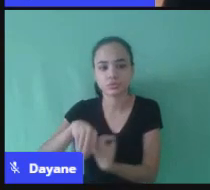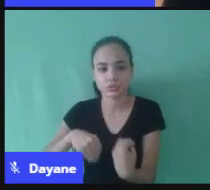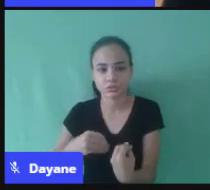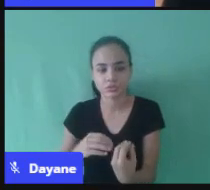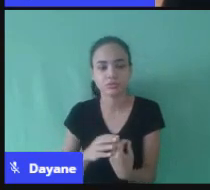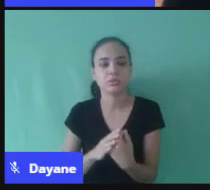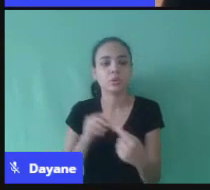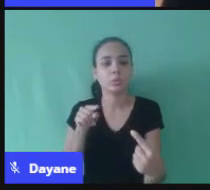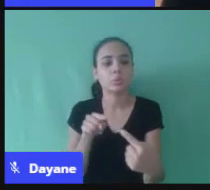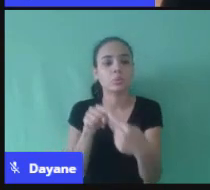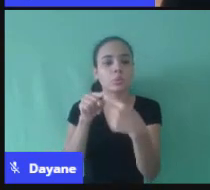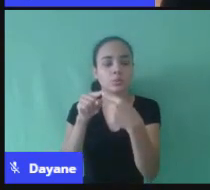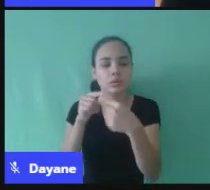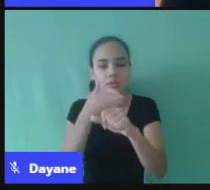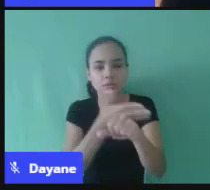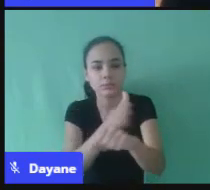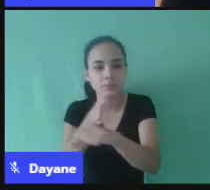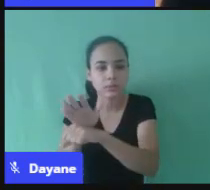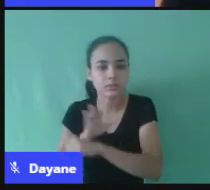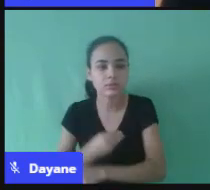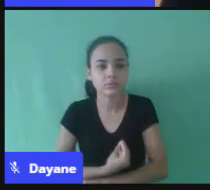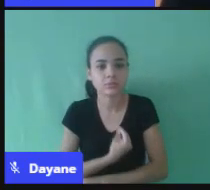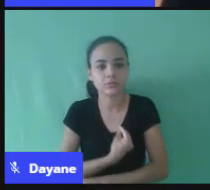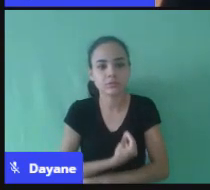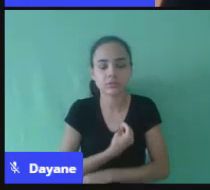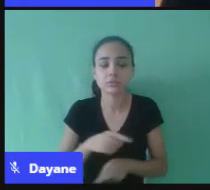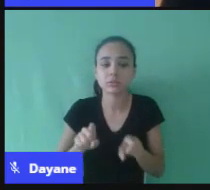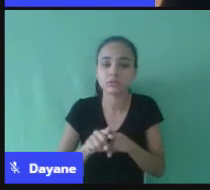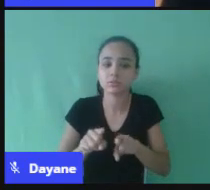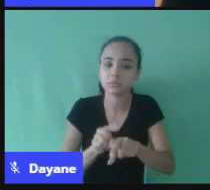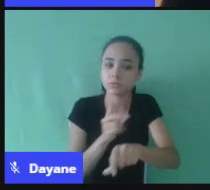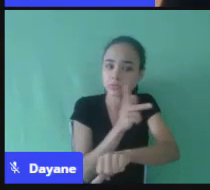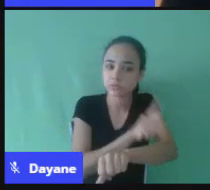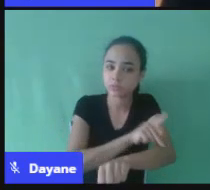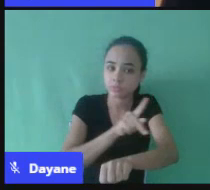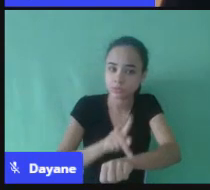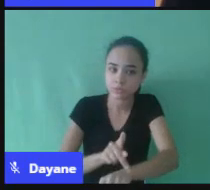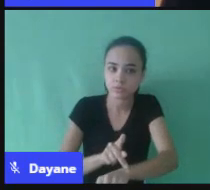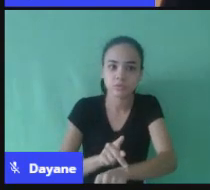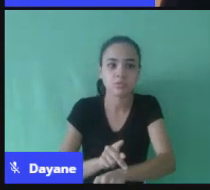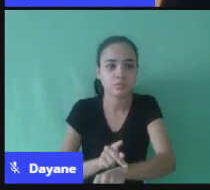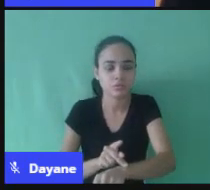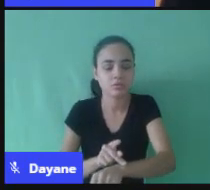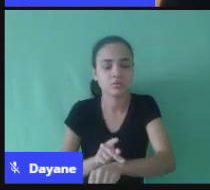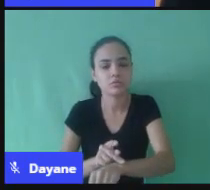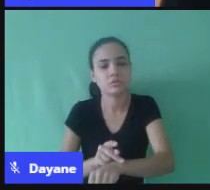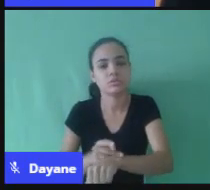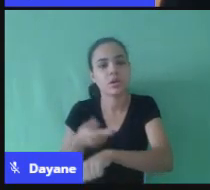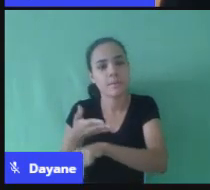práticas presenciais, pedagógicas, práticas docentes